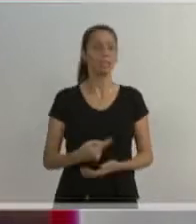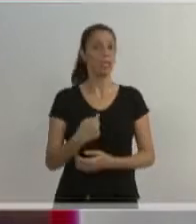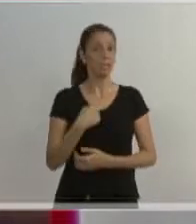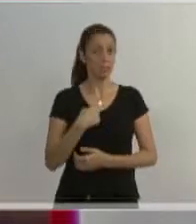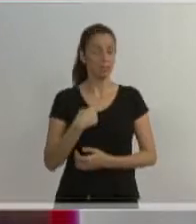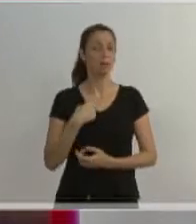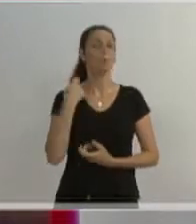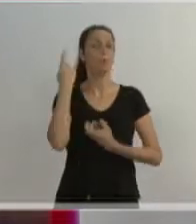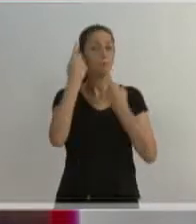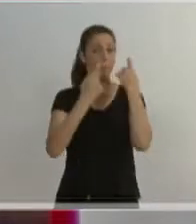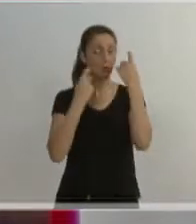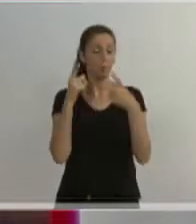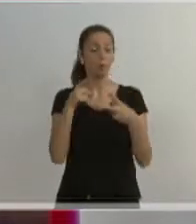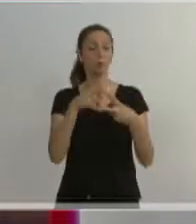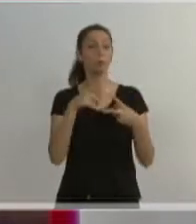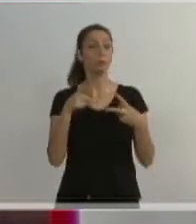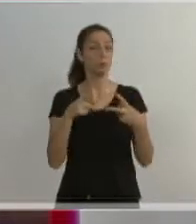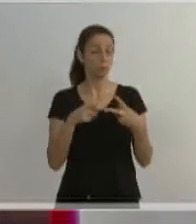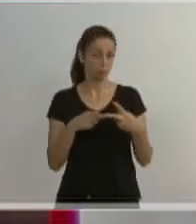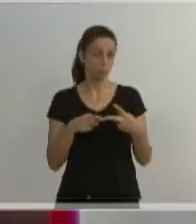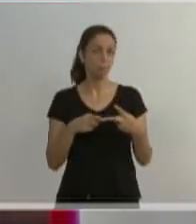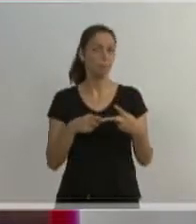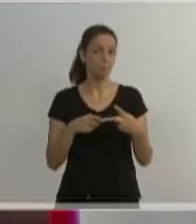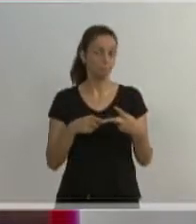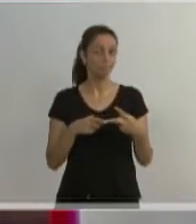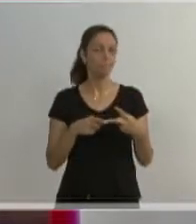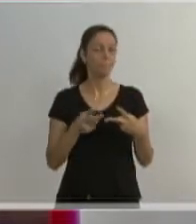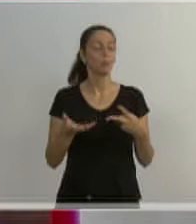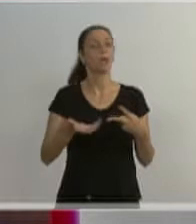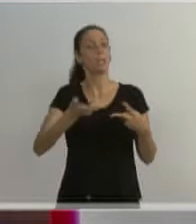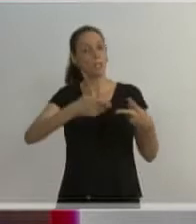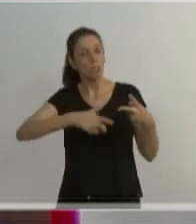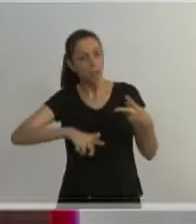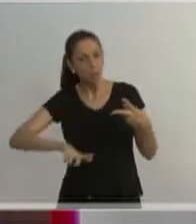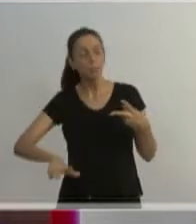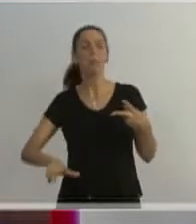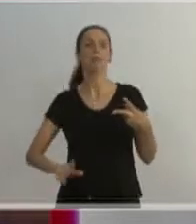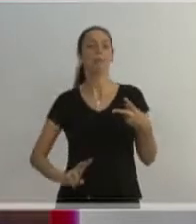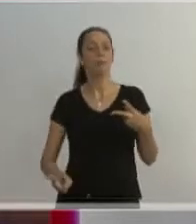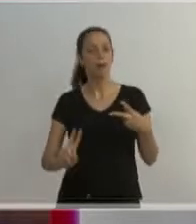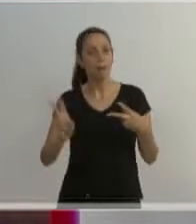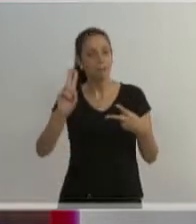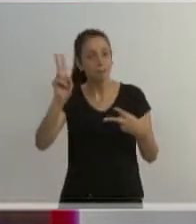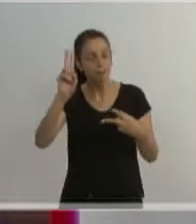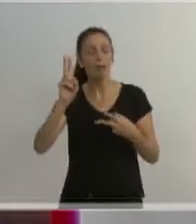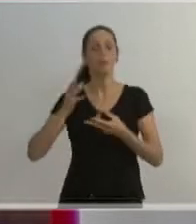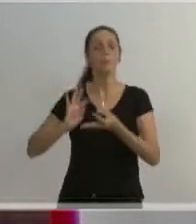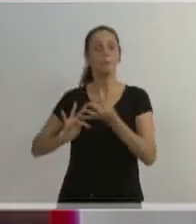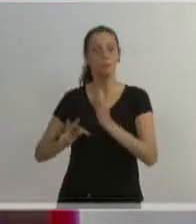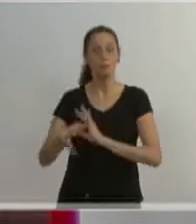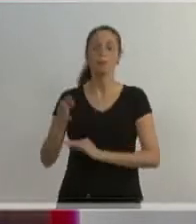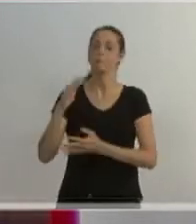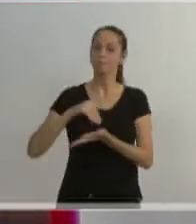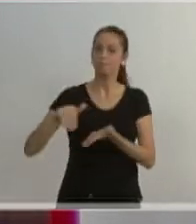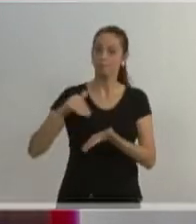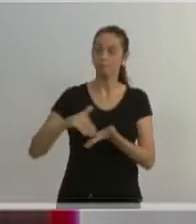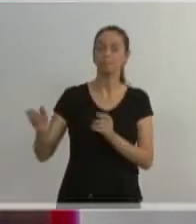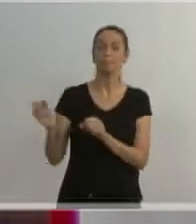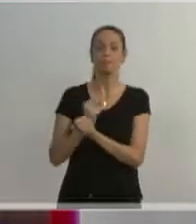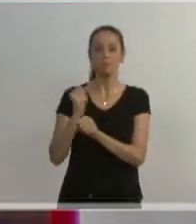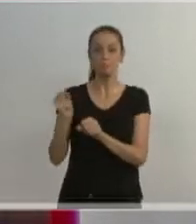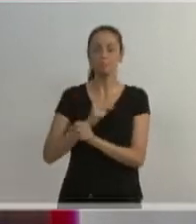dois aspectos e aqui quero de novo seu trabalho dos técnicos da secretaria e obras e de planejamento